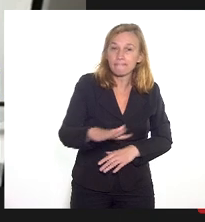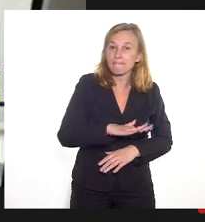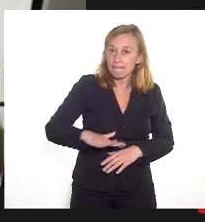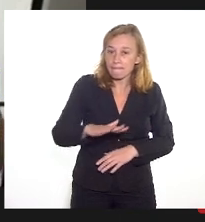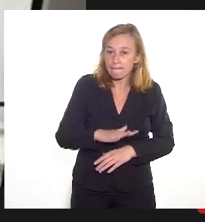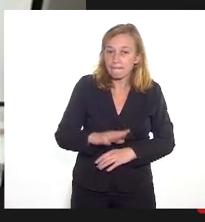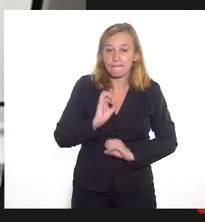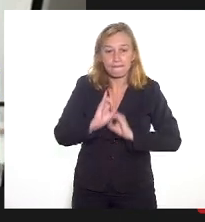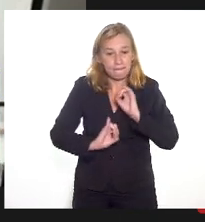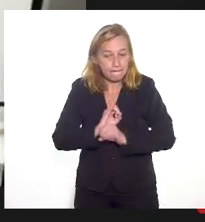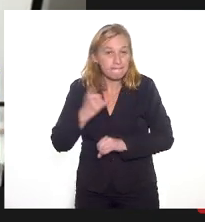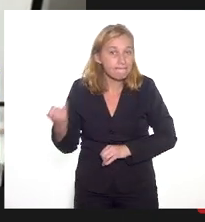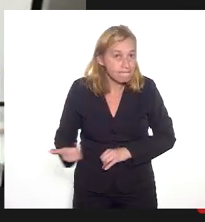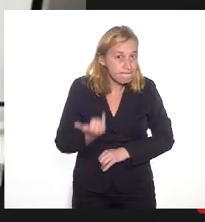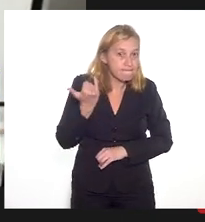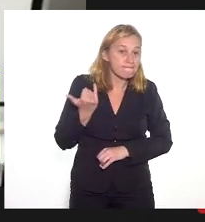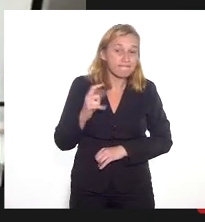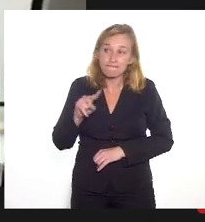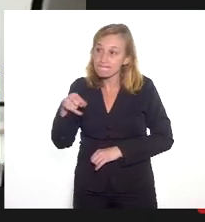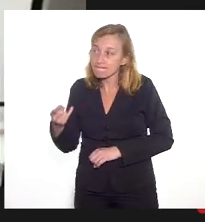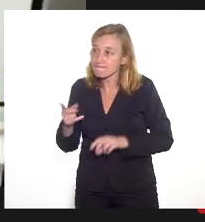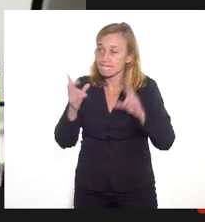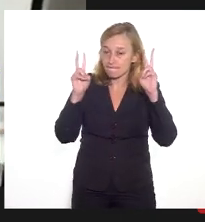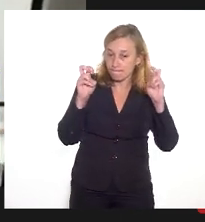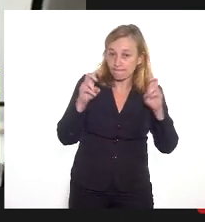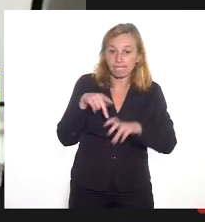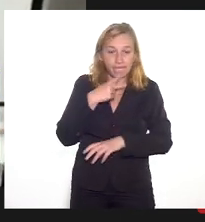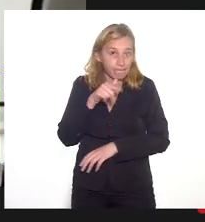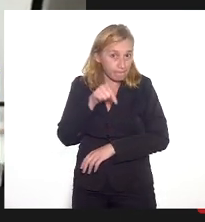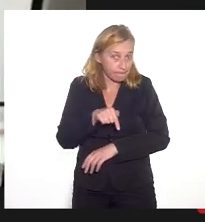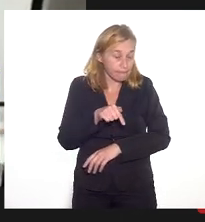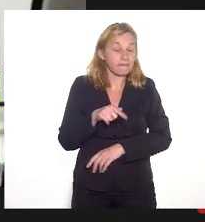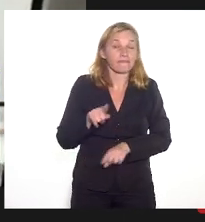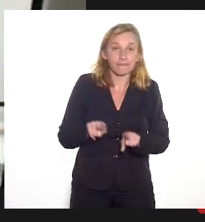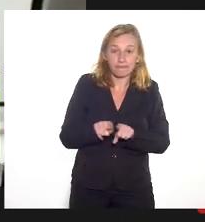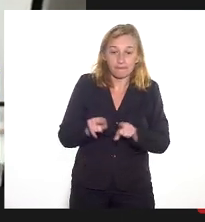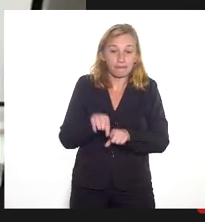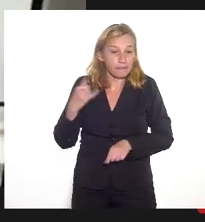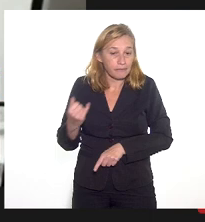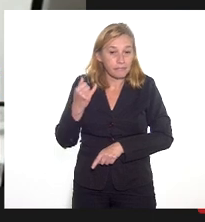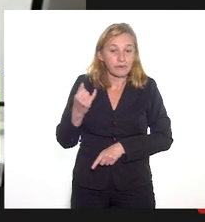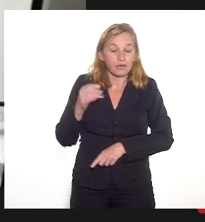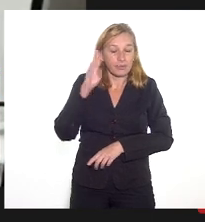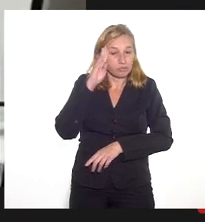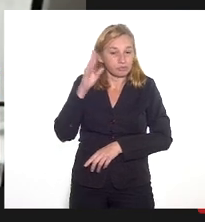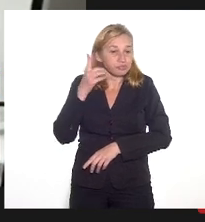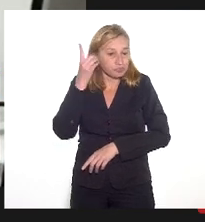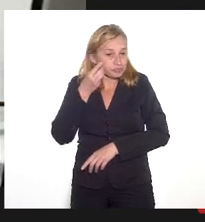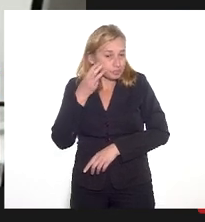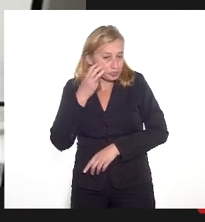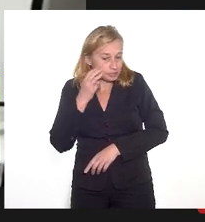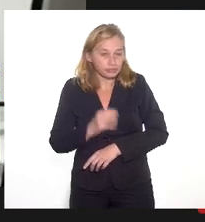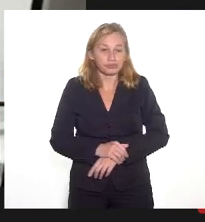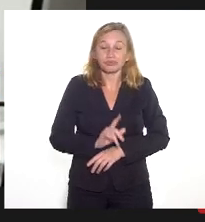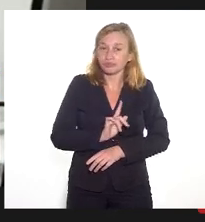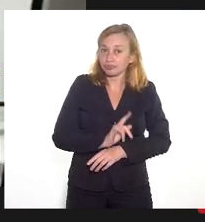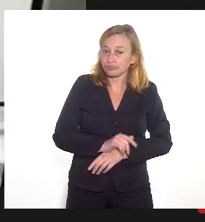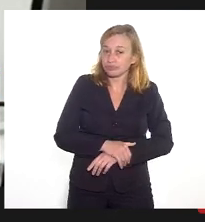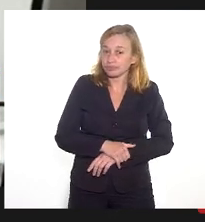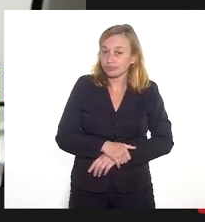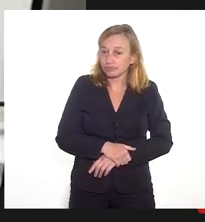da internet é muito importante. Outras questões que foram abordadas, principalmente pelo deputado Valdec, aqui, são